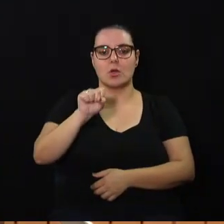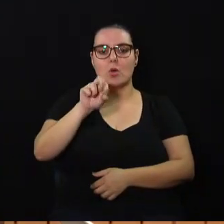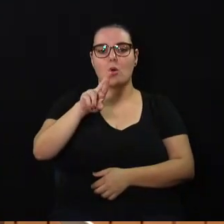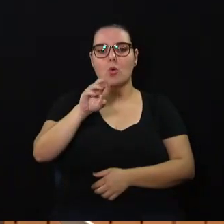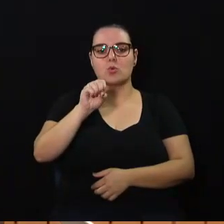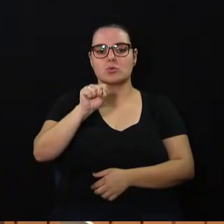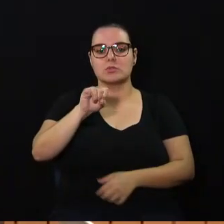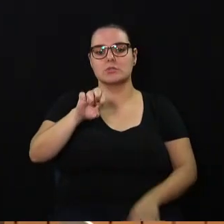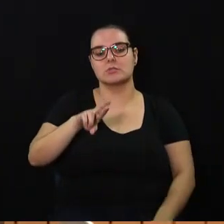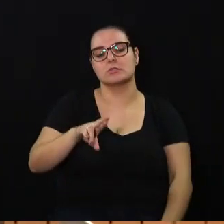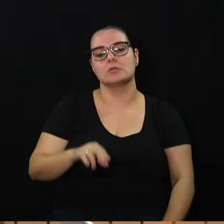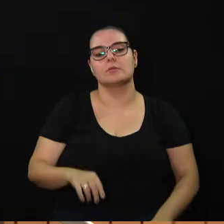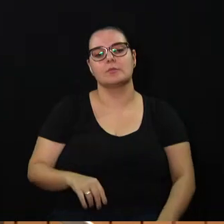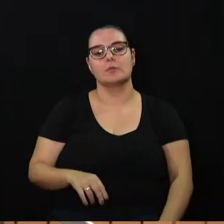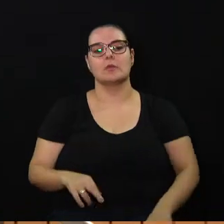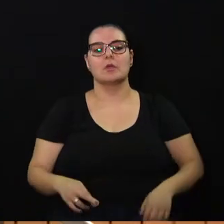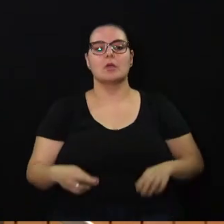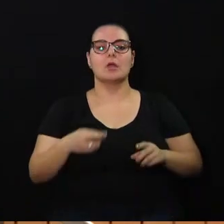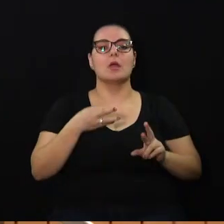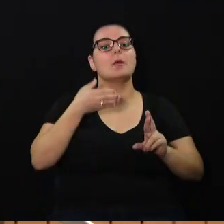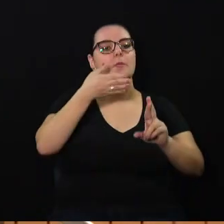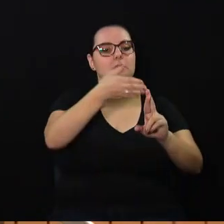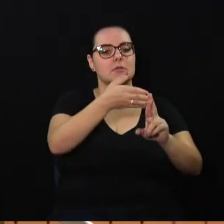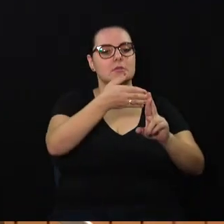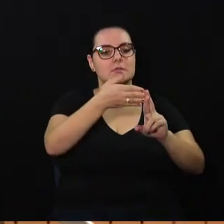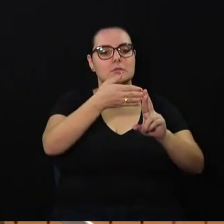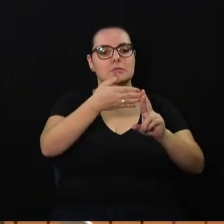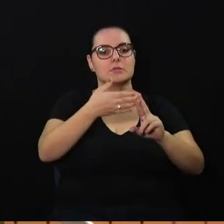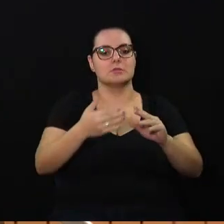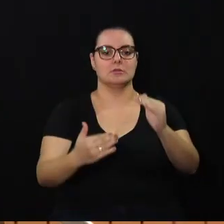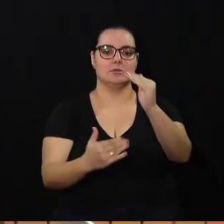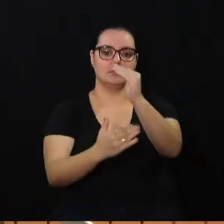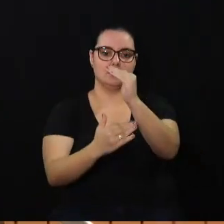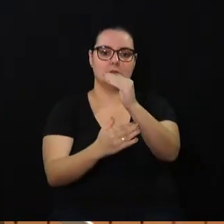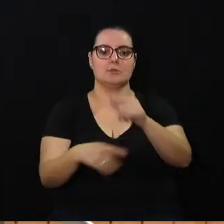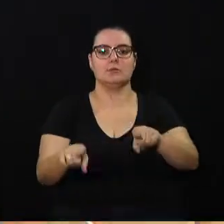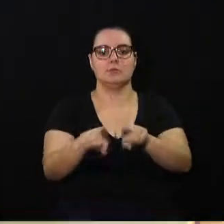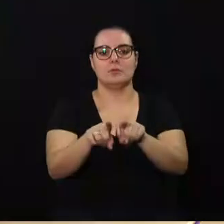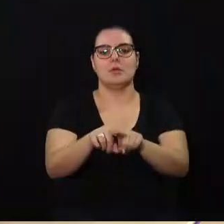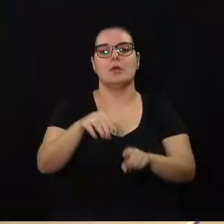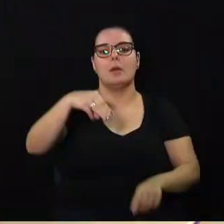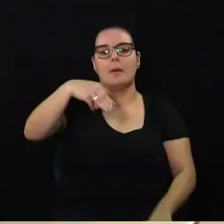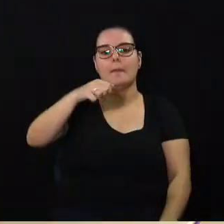ato o presidente da câmara municipal de campinas vereador marcos bernadelli